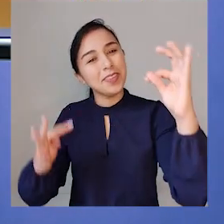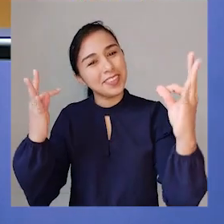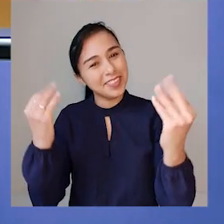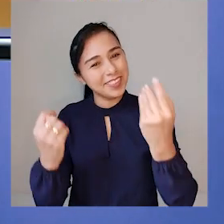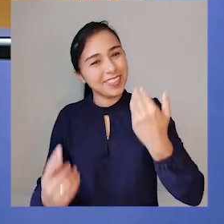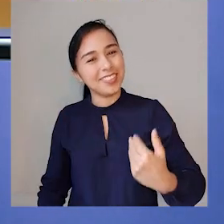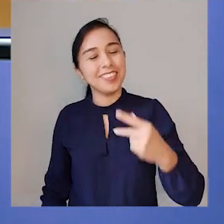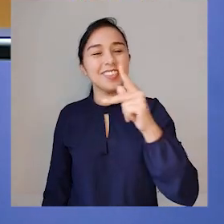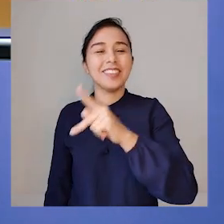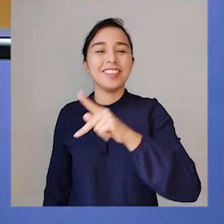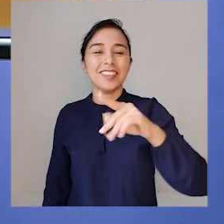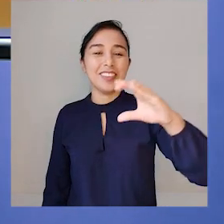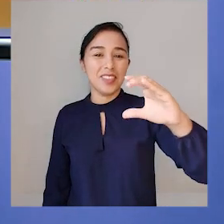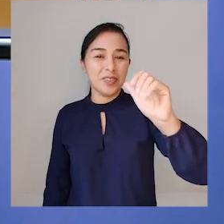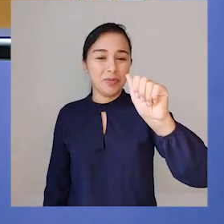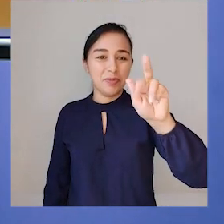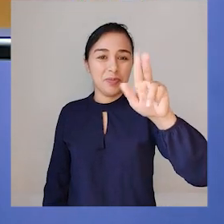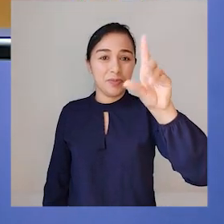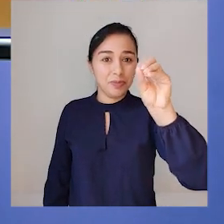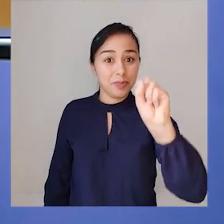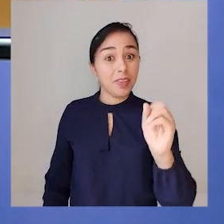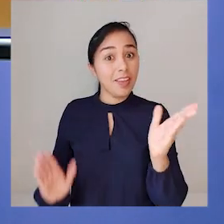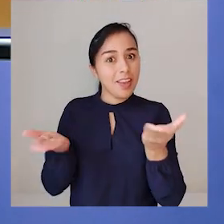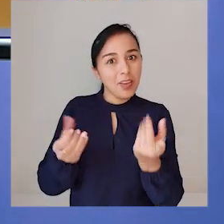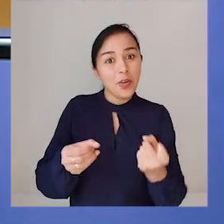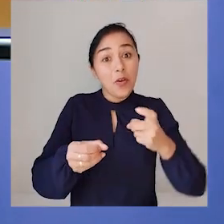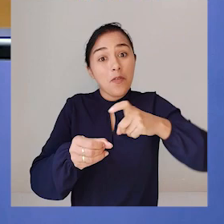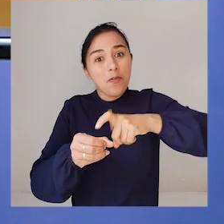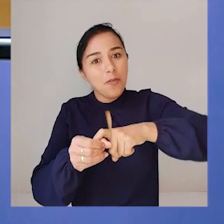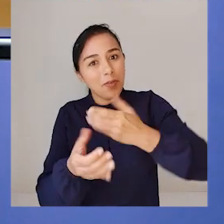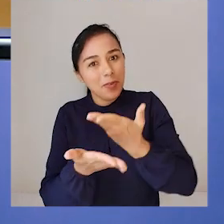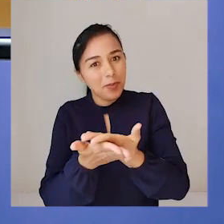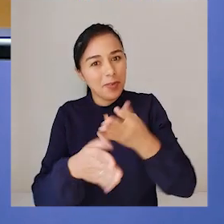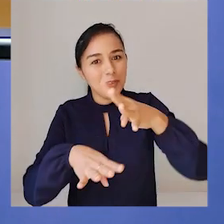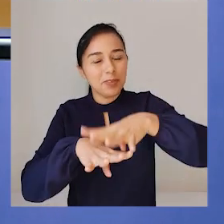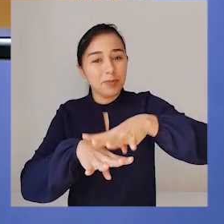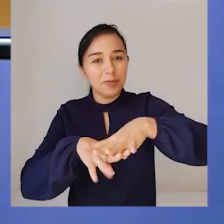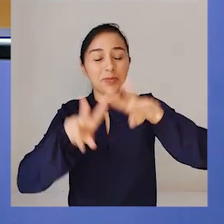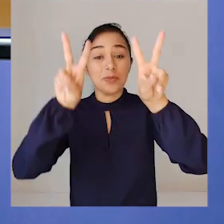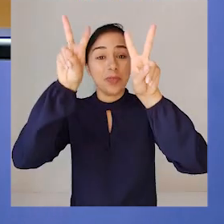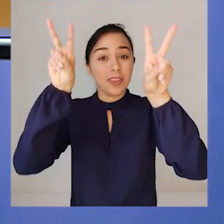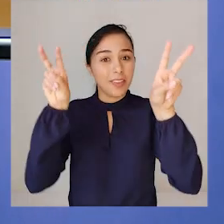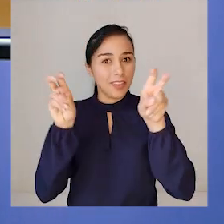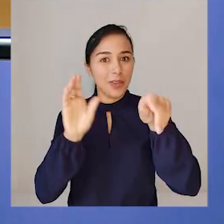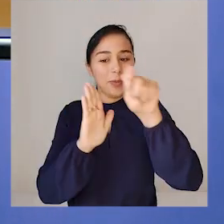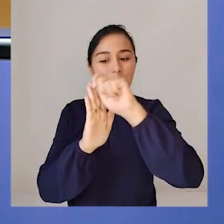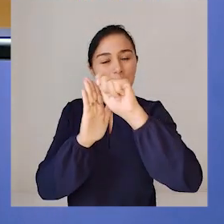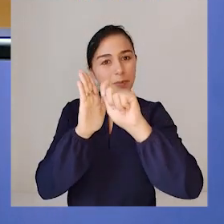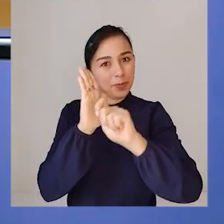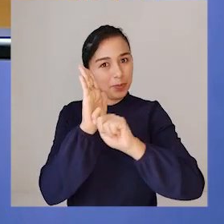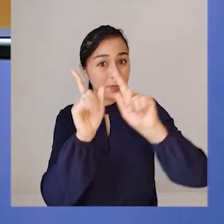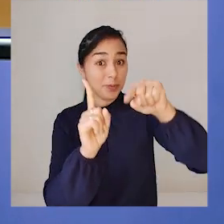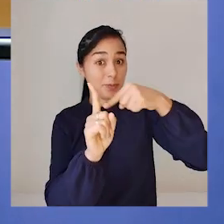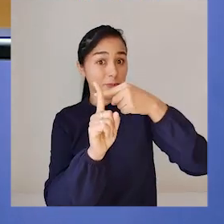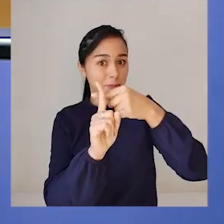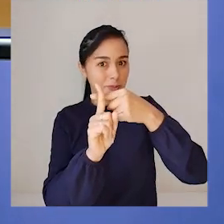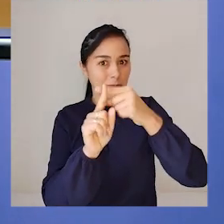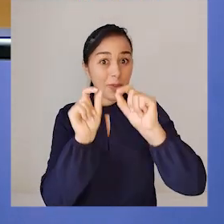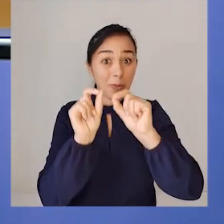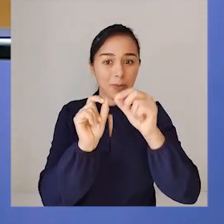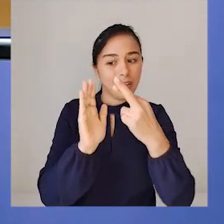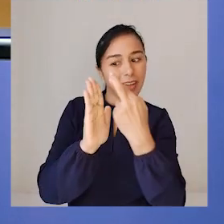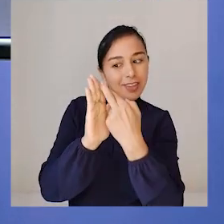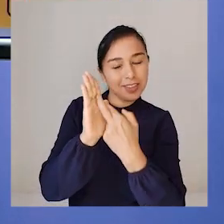Olá pessoal, eu sou o professor Carlos e nós estamos de volta para mais uma aula de matemática, hoje com o tema algoritmo